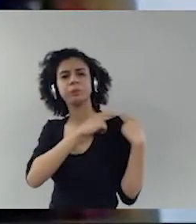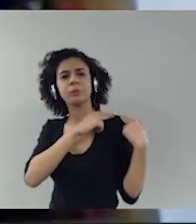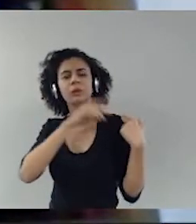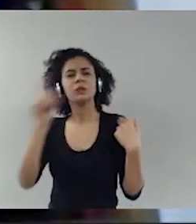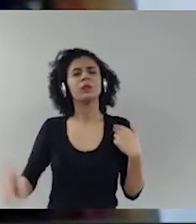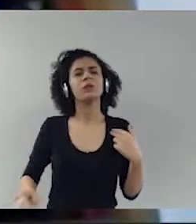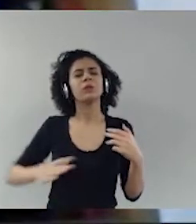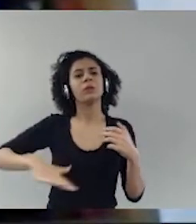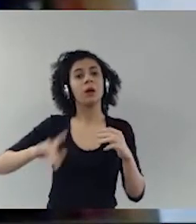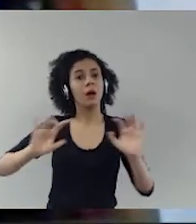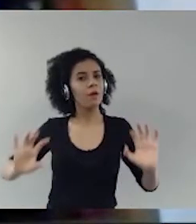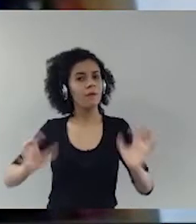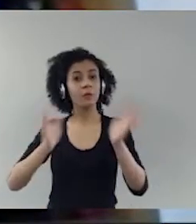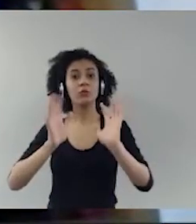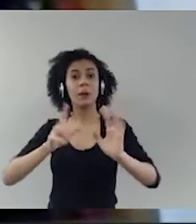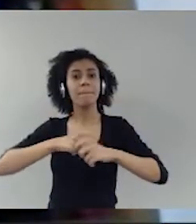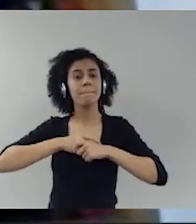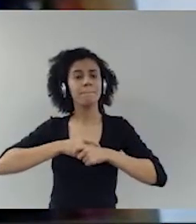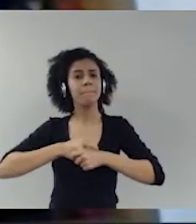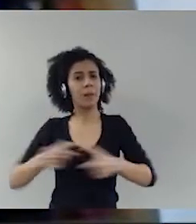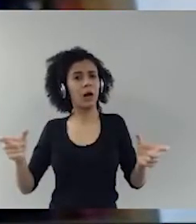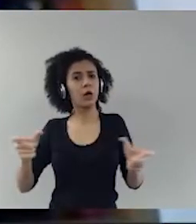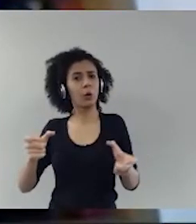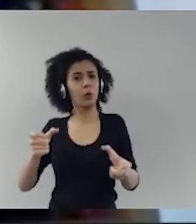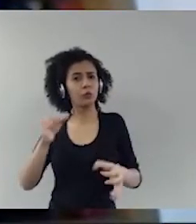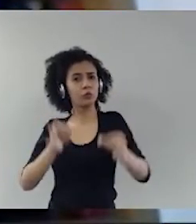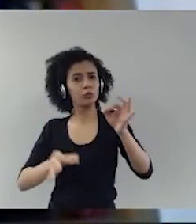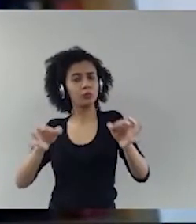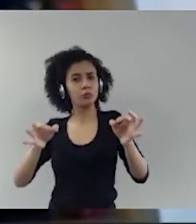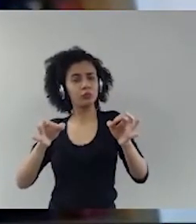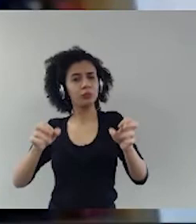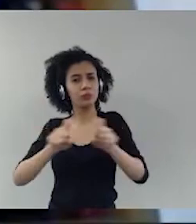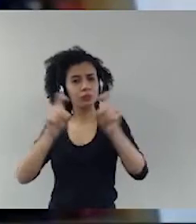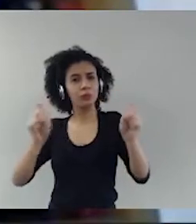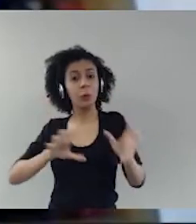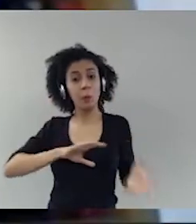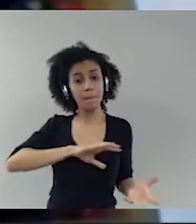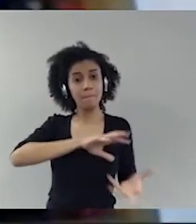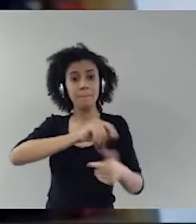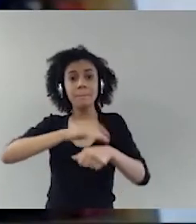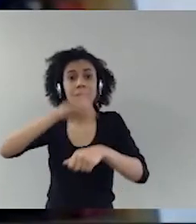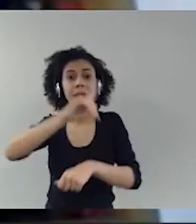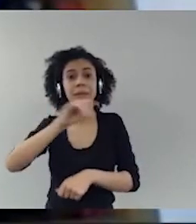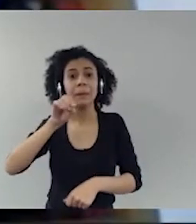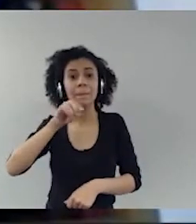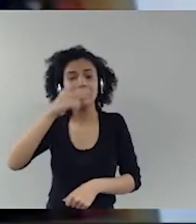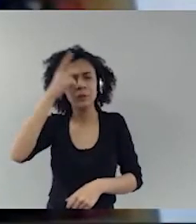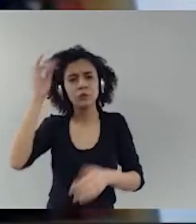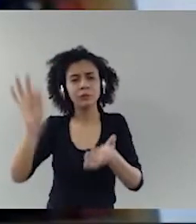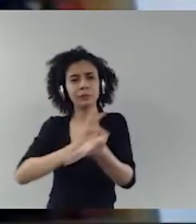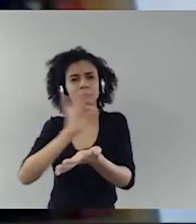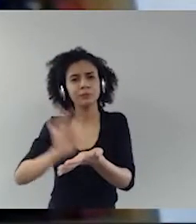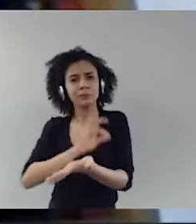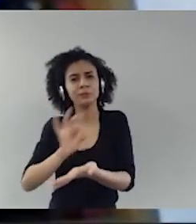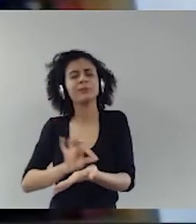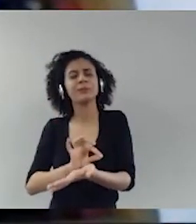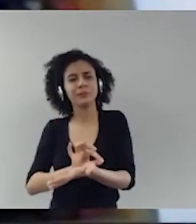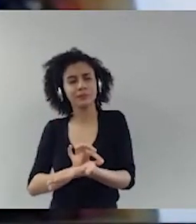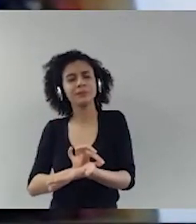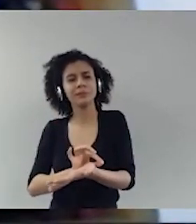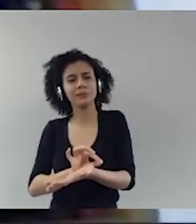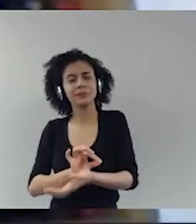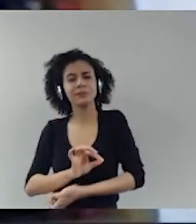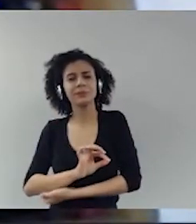que já é o maior evento jurídico virtual do mundo, com mais de 100 mil inscritos. Cumprimentar